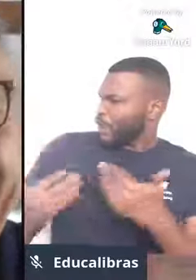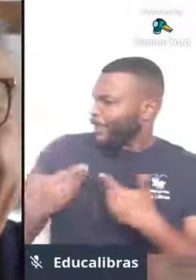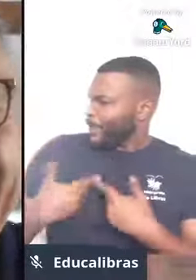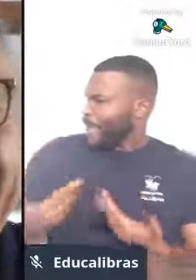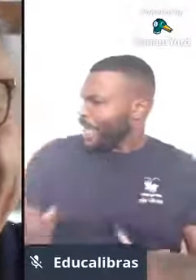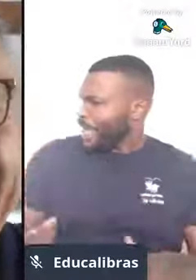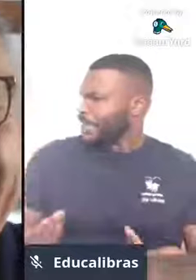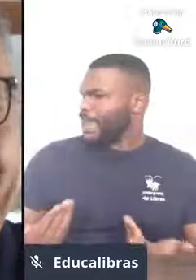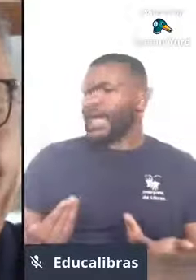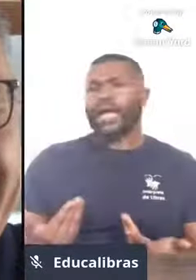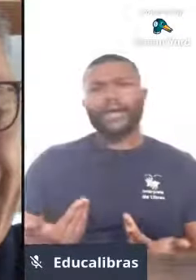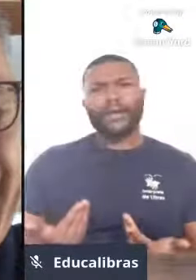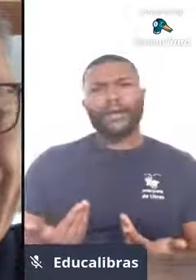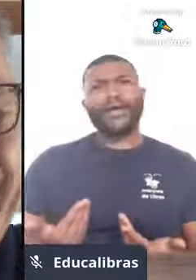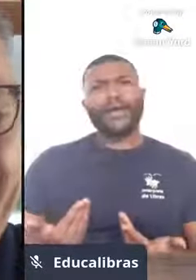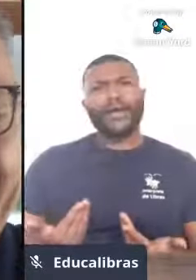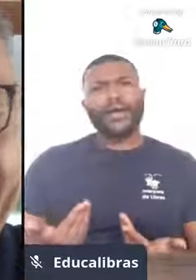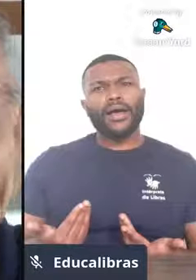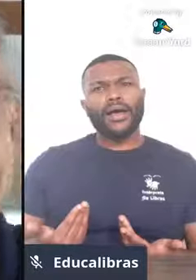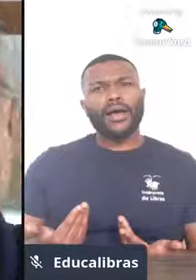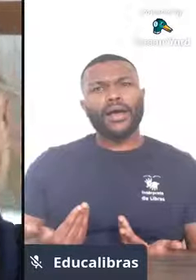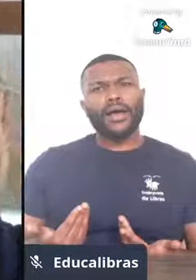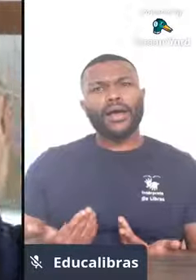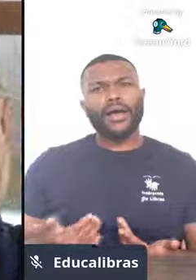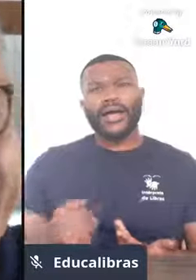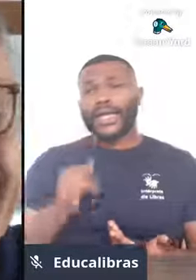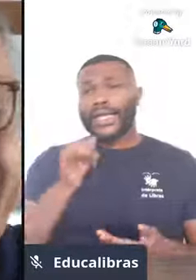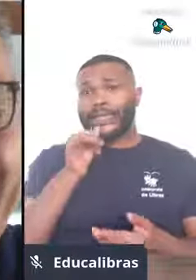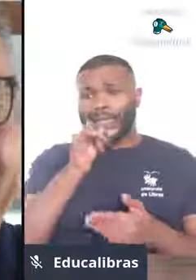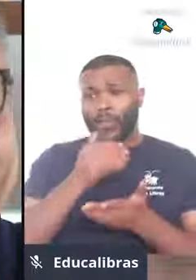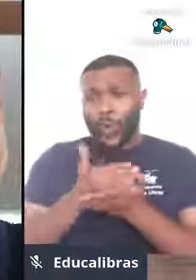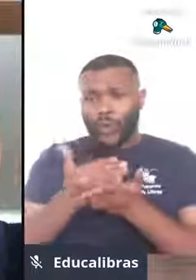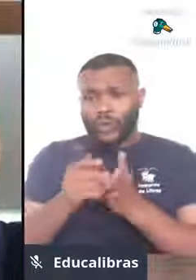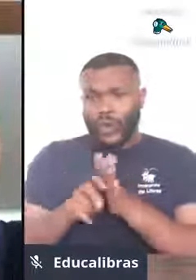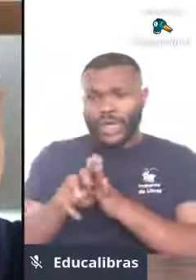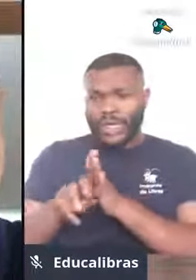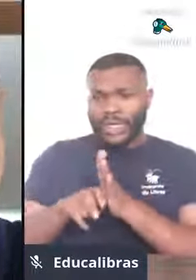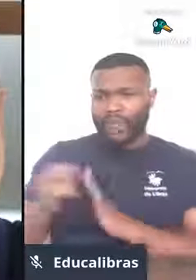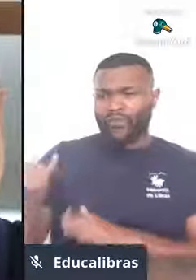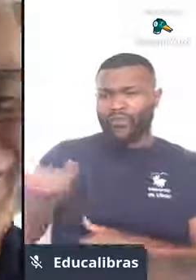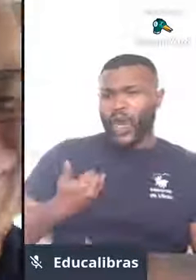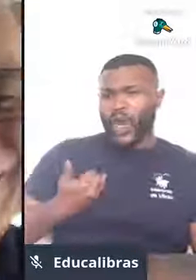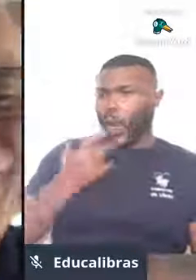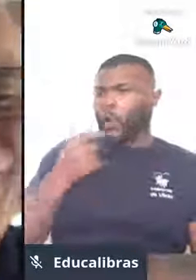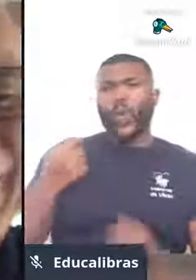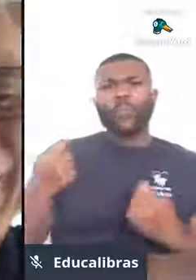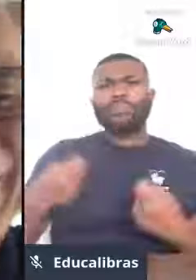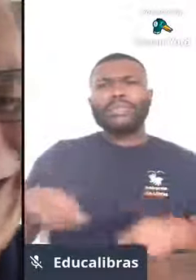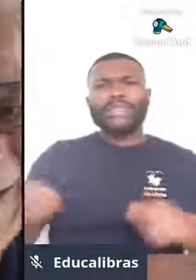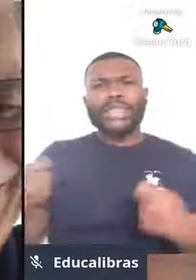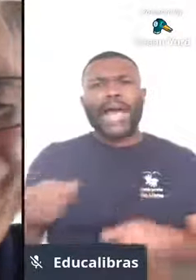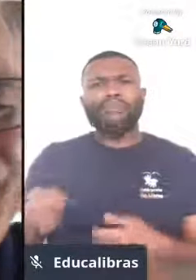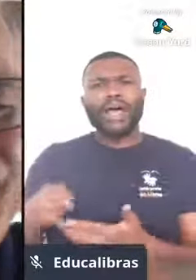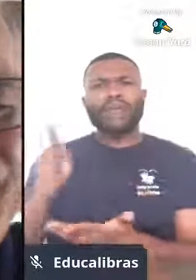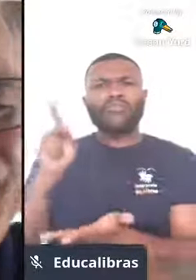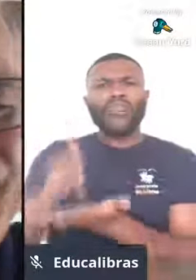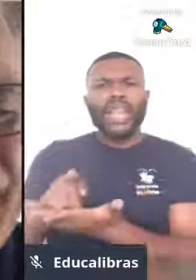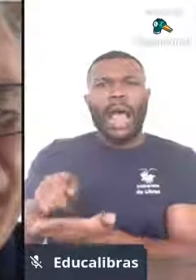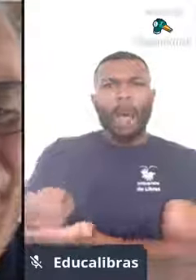Você, recém-deficiente, escutar uma dessas, pô, eu precisava de um balde de gelo tão grande, podia ser uma pedrinha